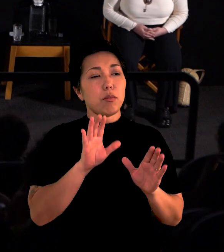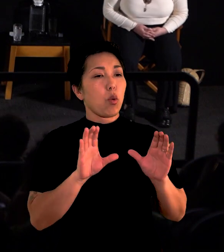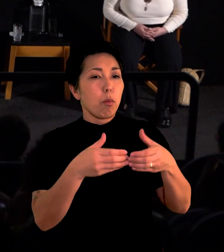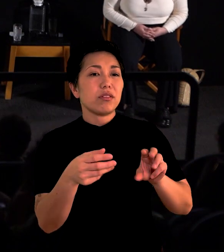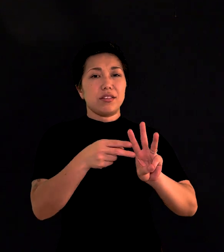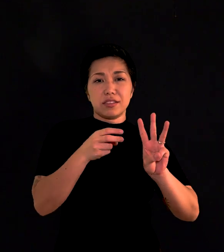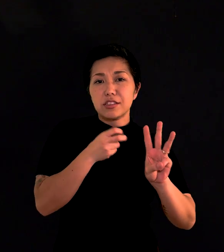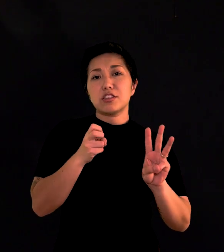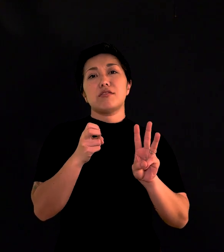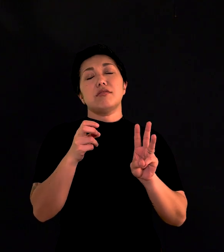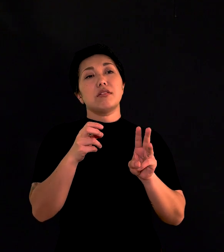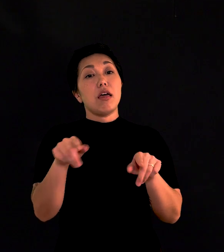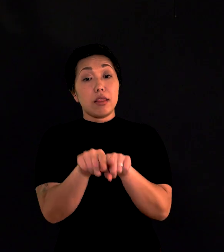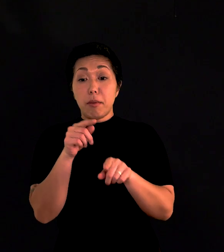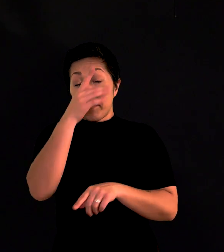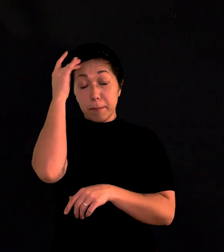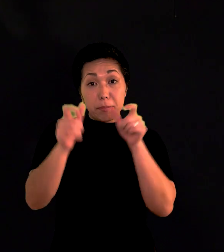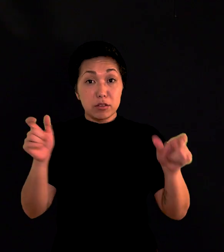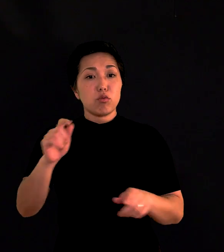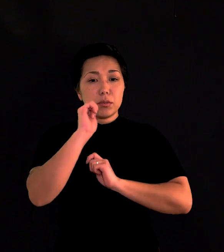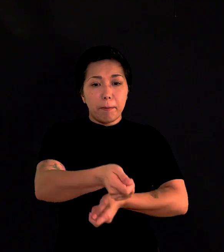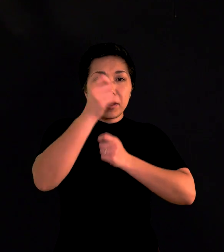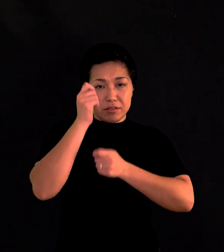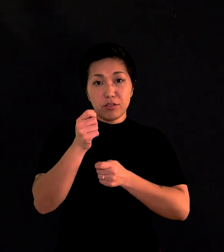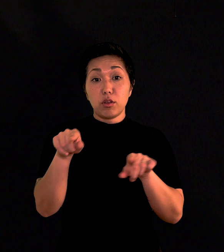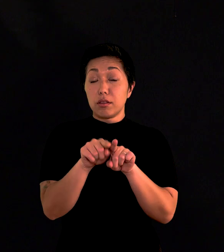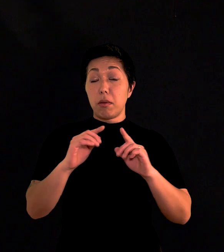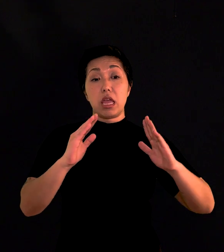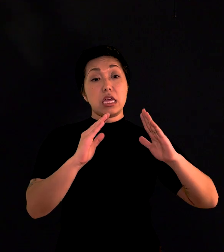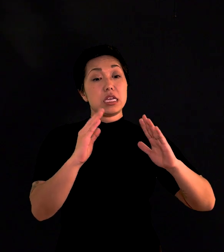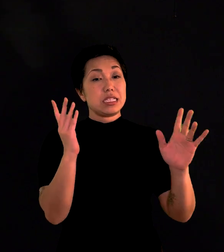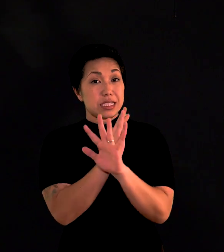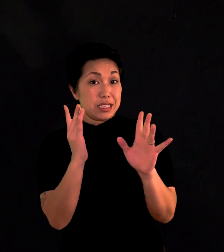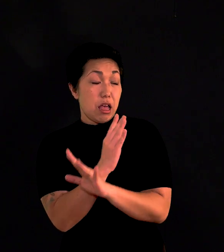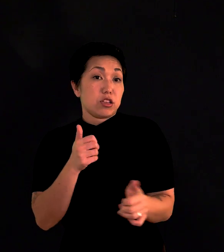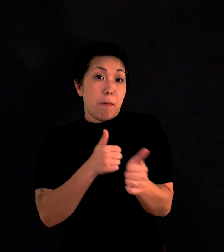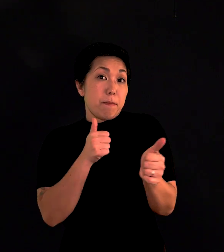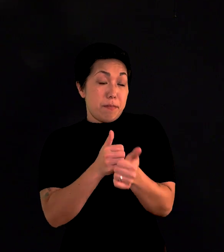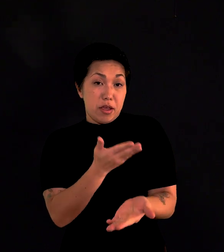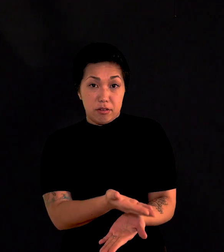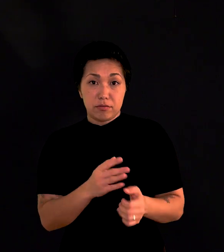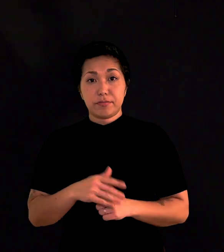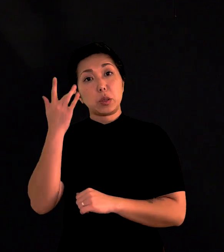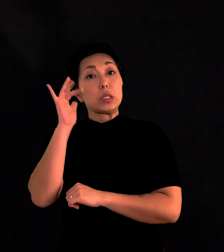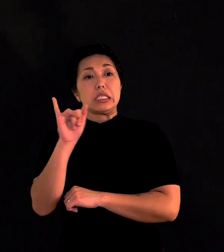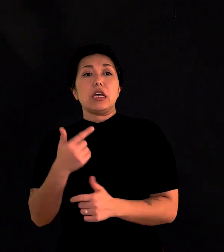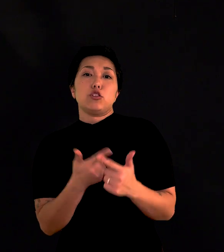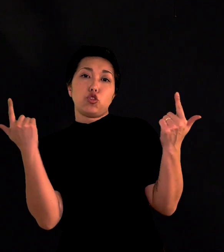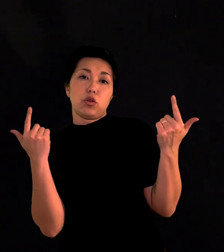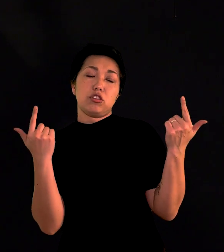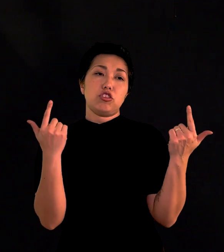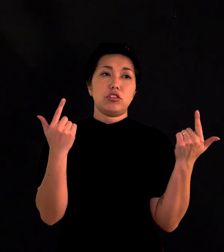indígenas como comunidades pescadoras, etc., etc., né? Quer dizer, e ainda destrói as cidades perto, porque eu tive o